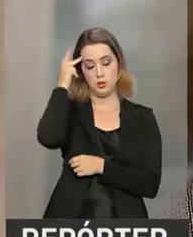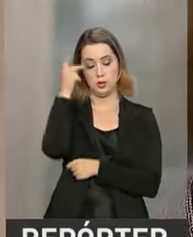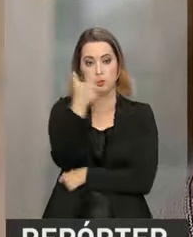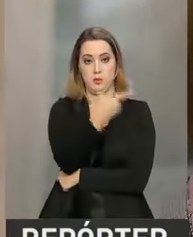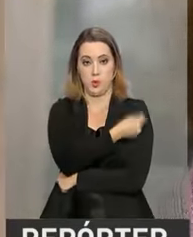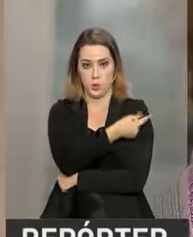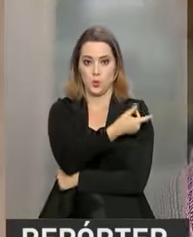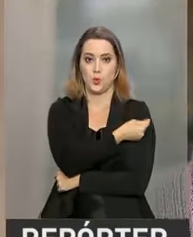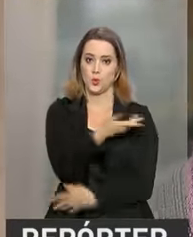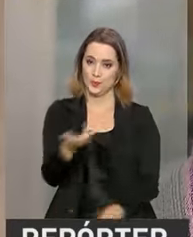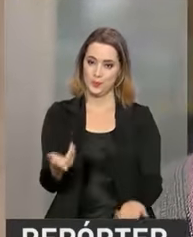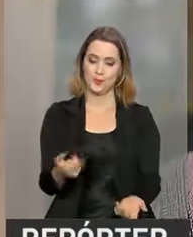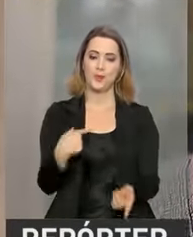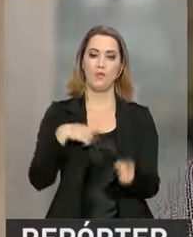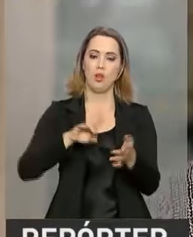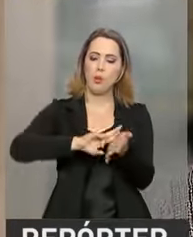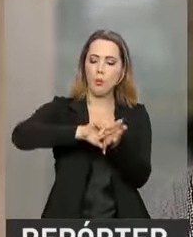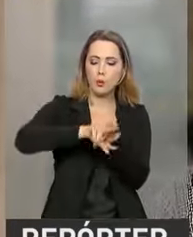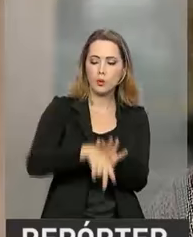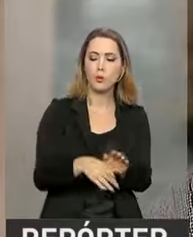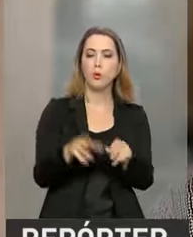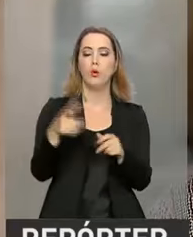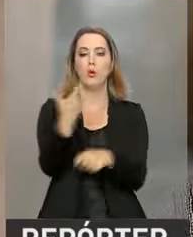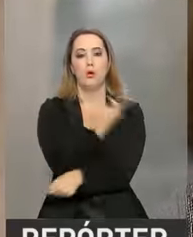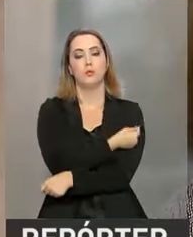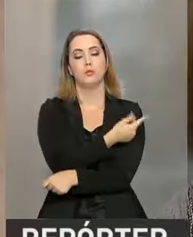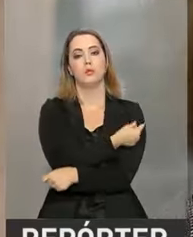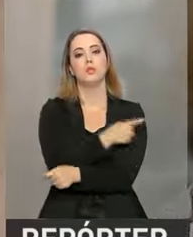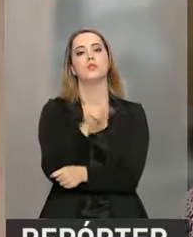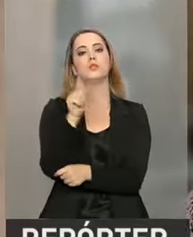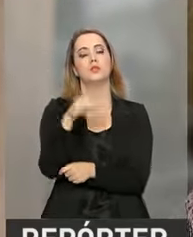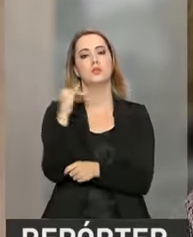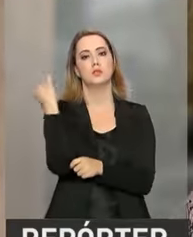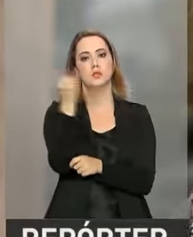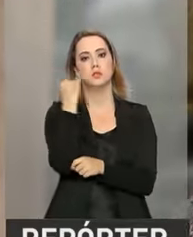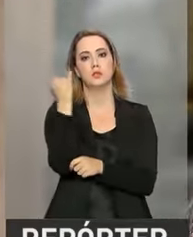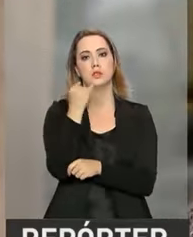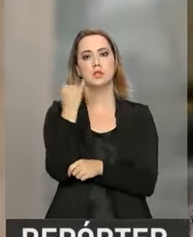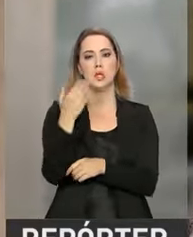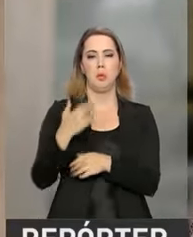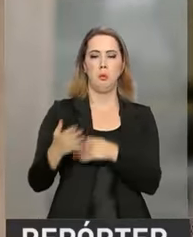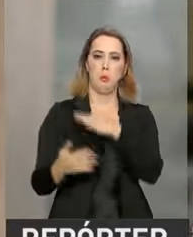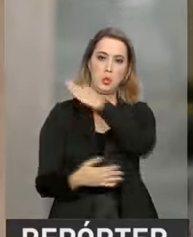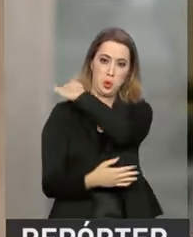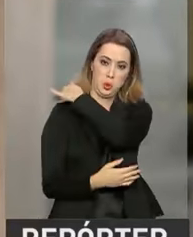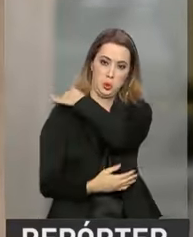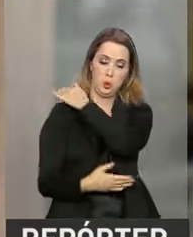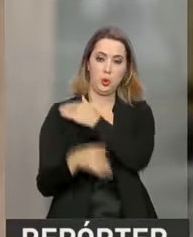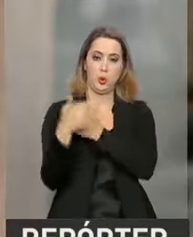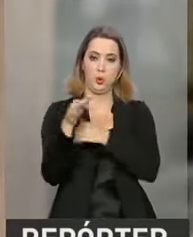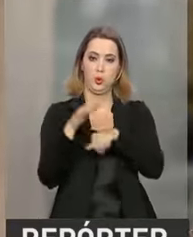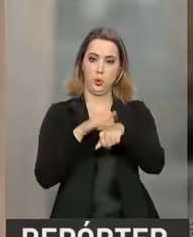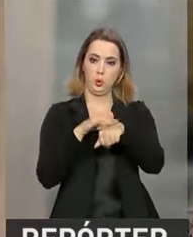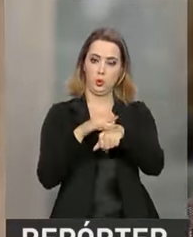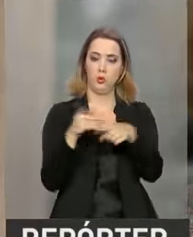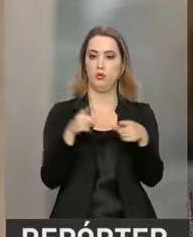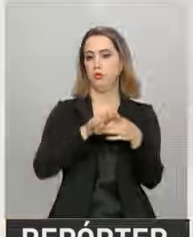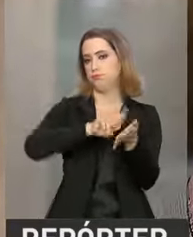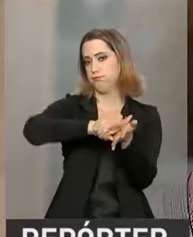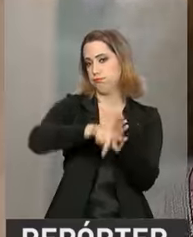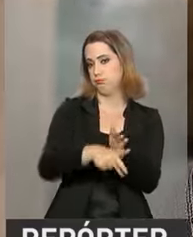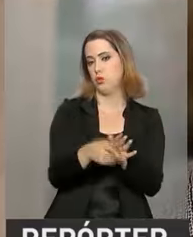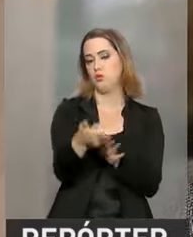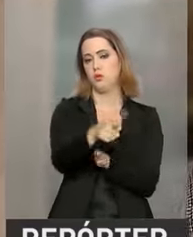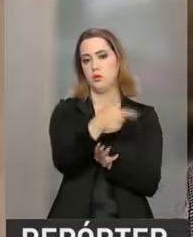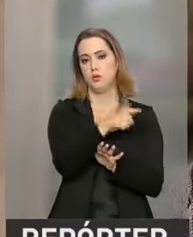foram vacinadas além dessa outras vacinas também né para pneumonia tetna hepatite B por exemplo